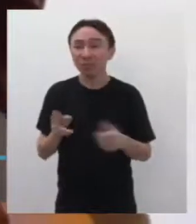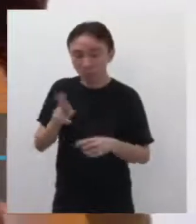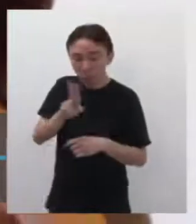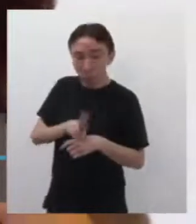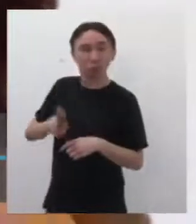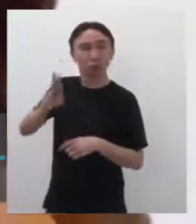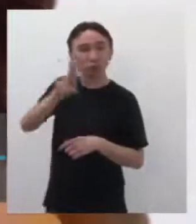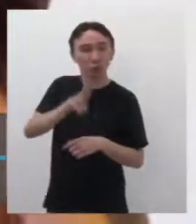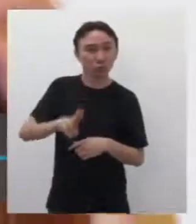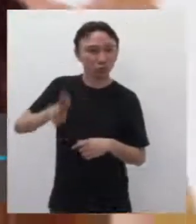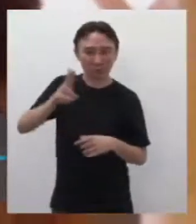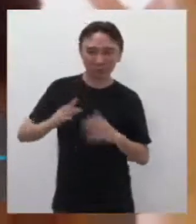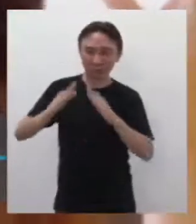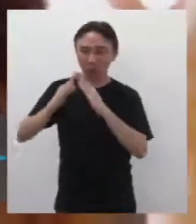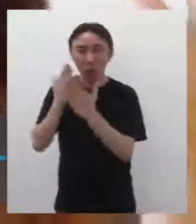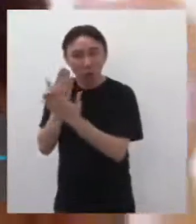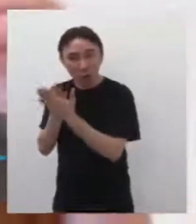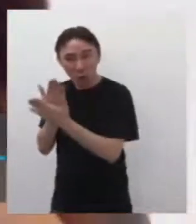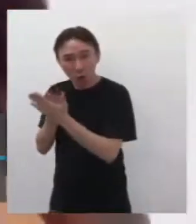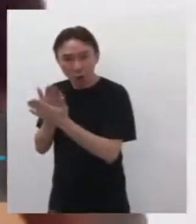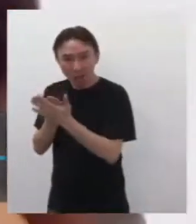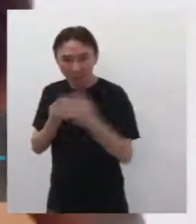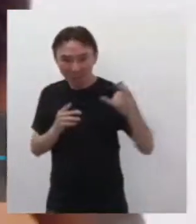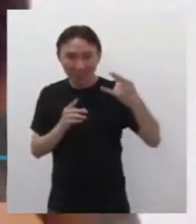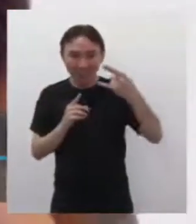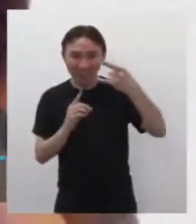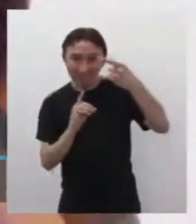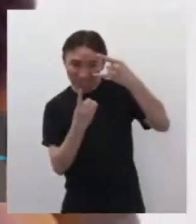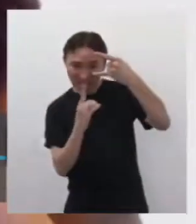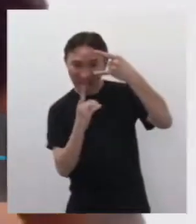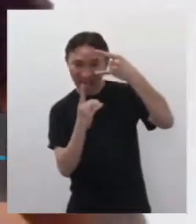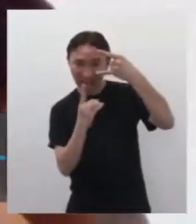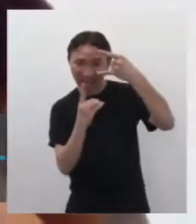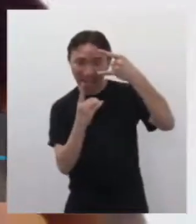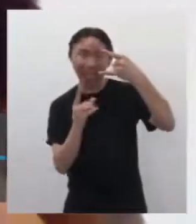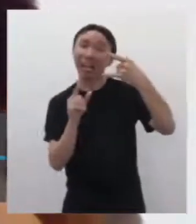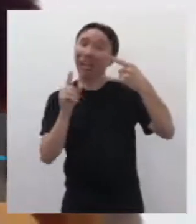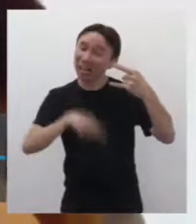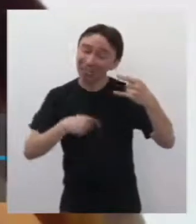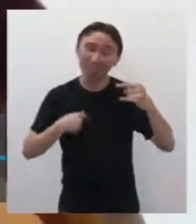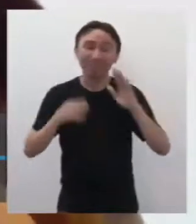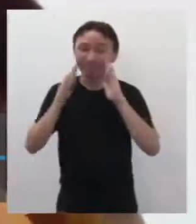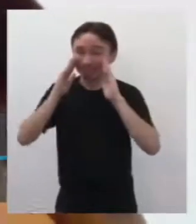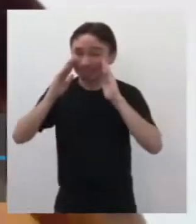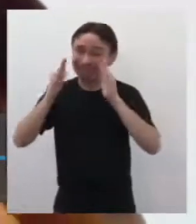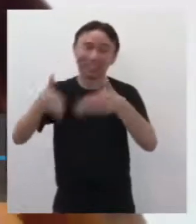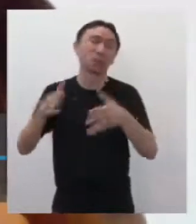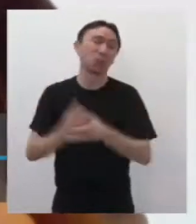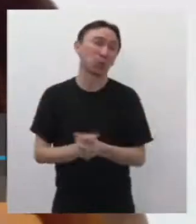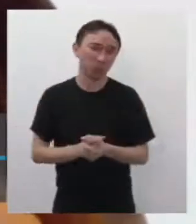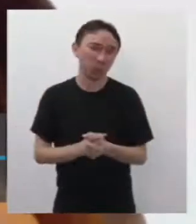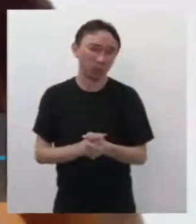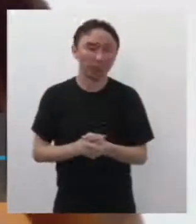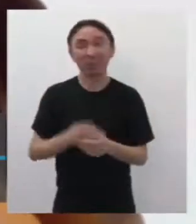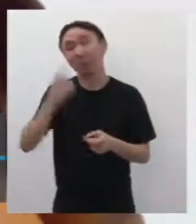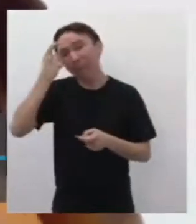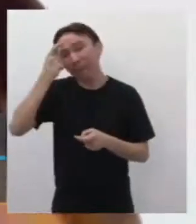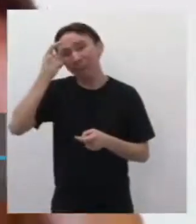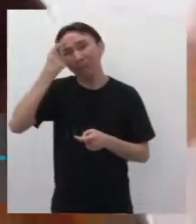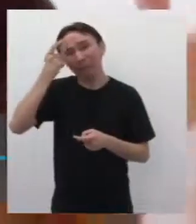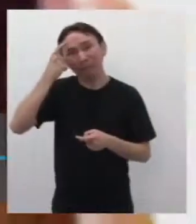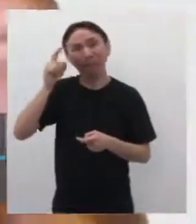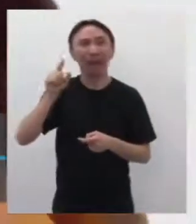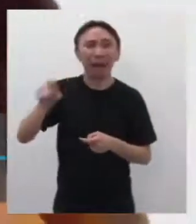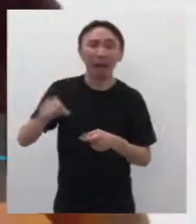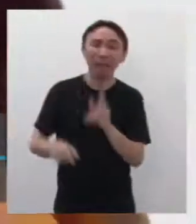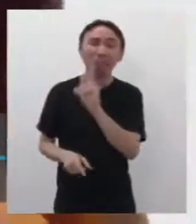escola, né, do Descomplica pela Escola, é onde eu foco minha atenção, né? Então, pensando assim pelo lado do professor, e